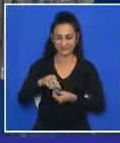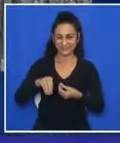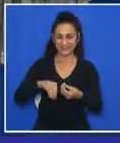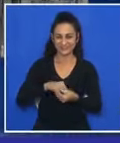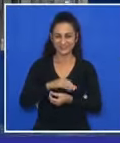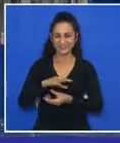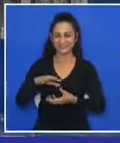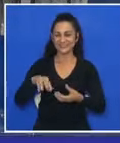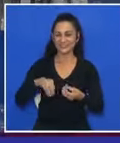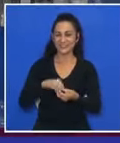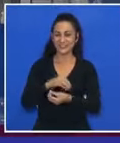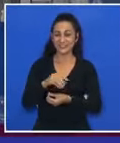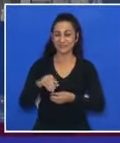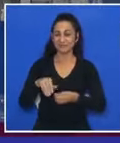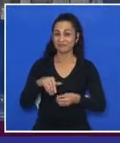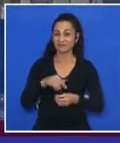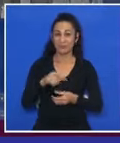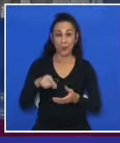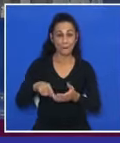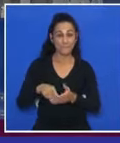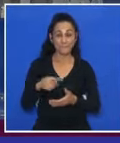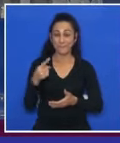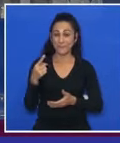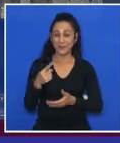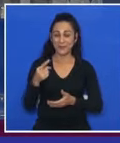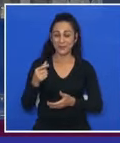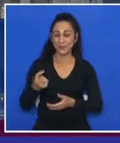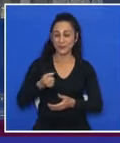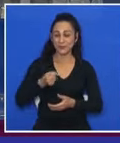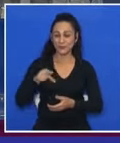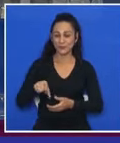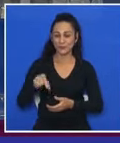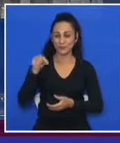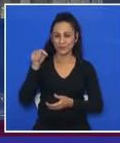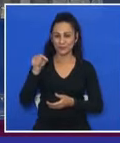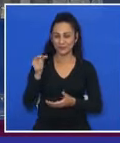sua sorte girando. Vem aí o primeiro número da Quina.